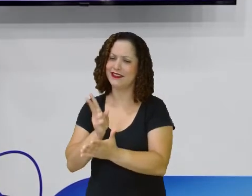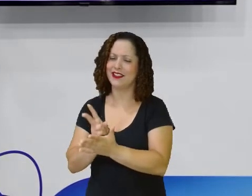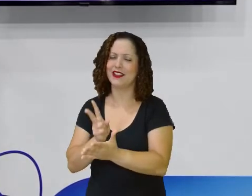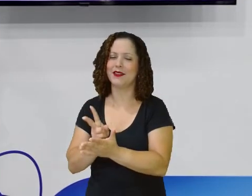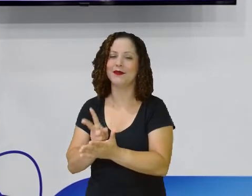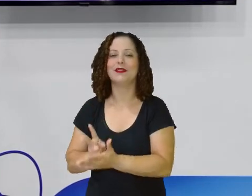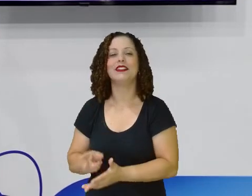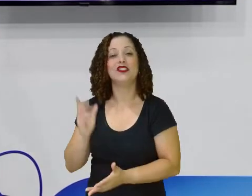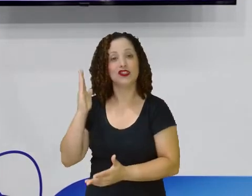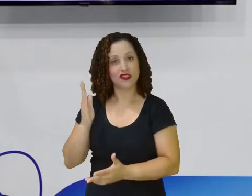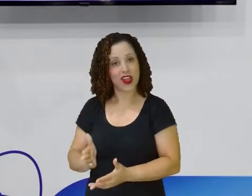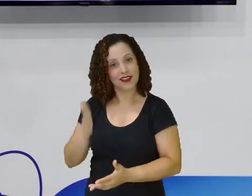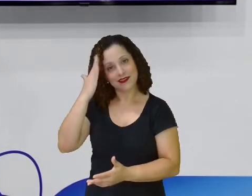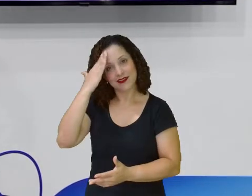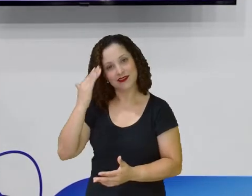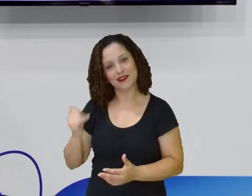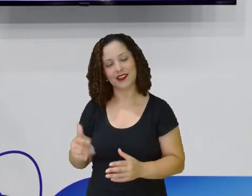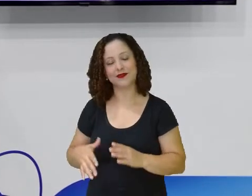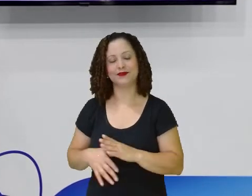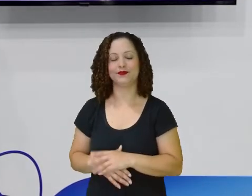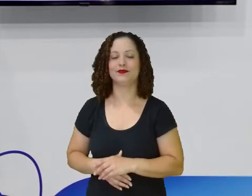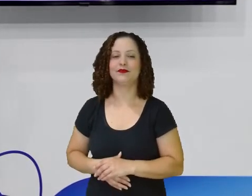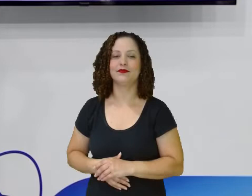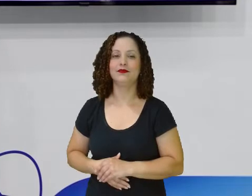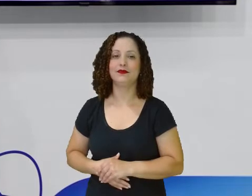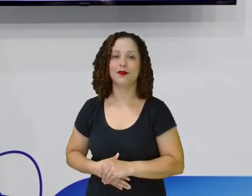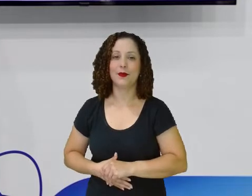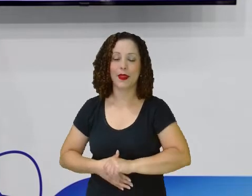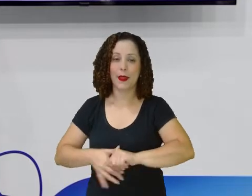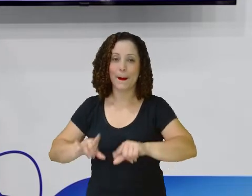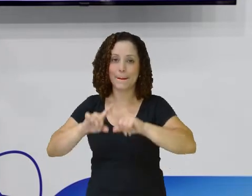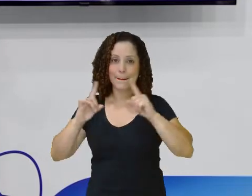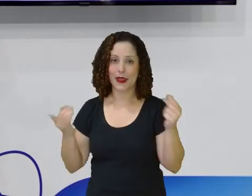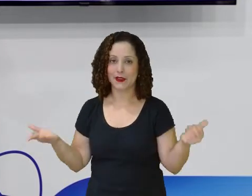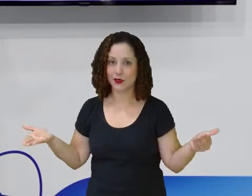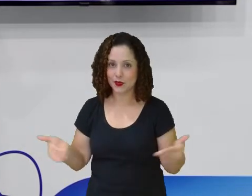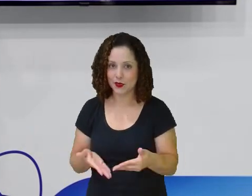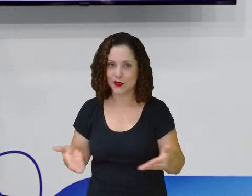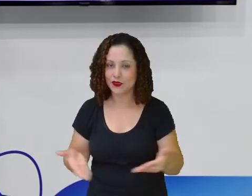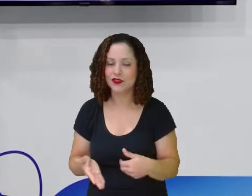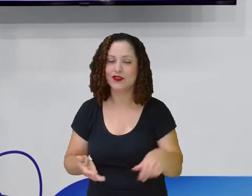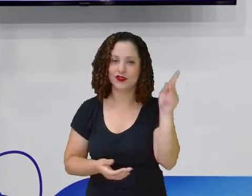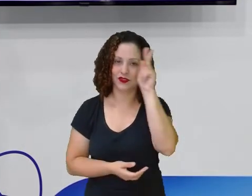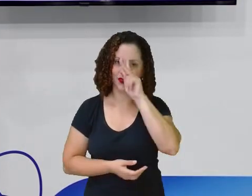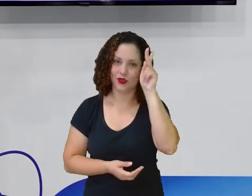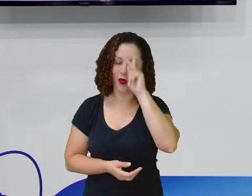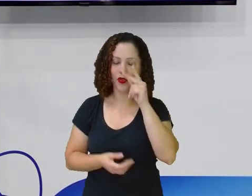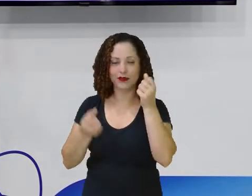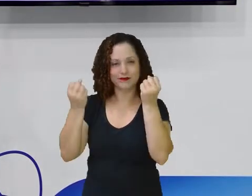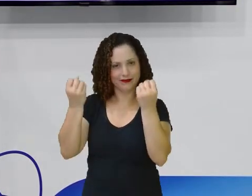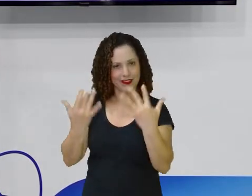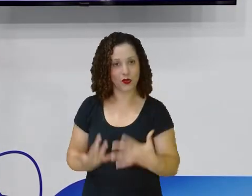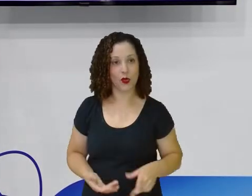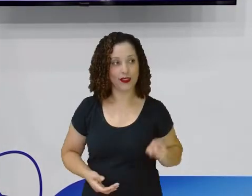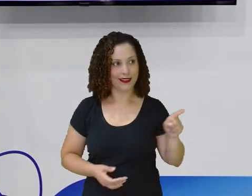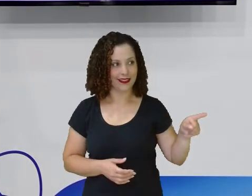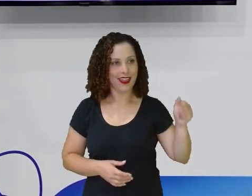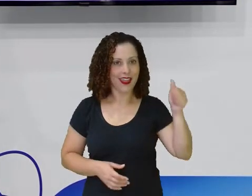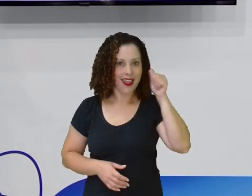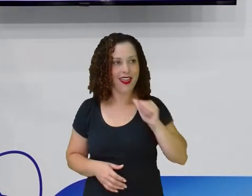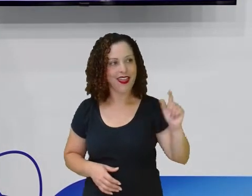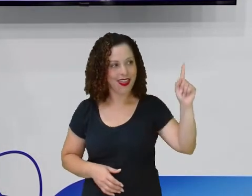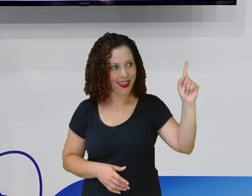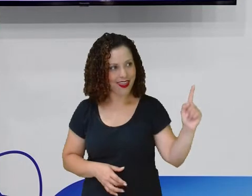desfecho esperado. Só que esse reconto que nós trabalhamos hoje, da Bela Sacisa